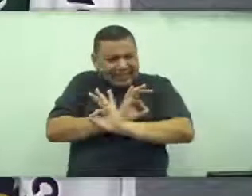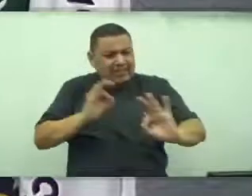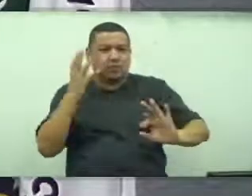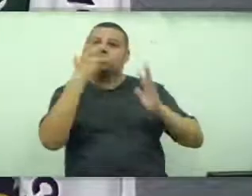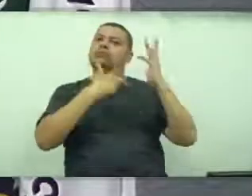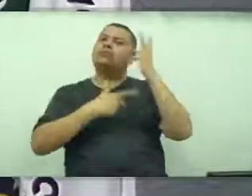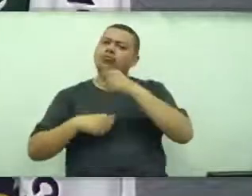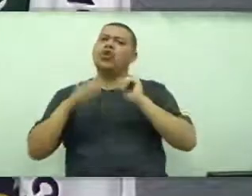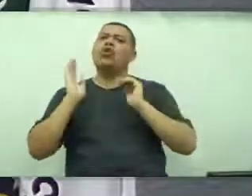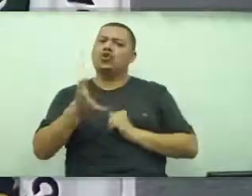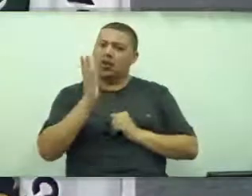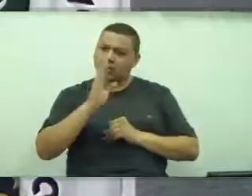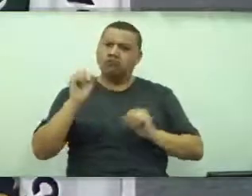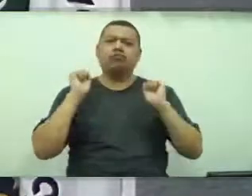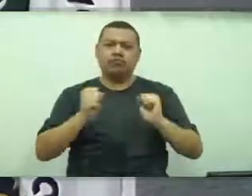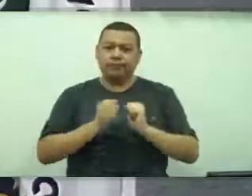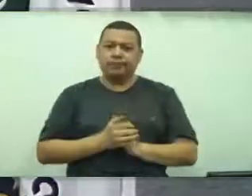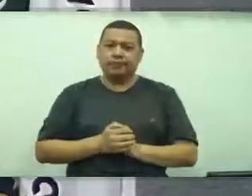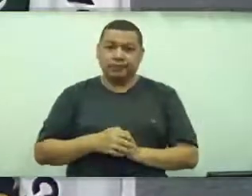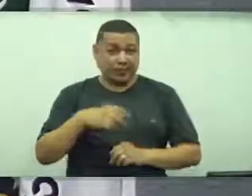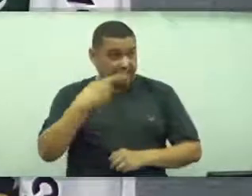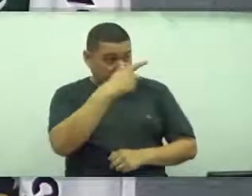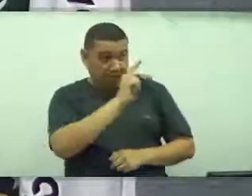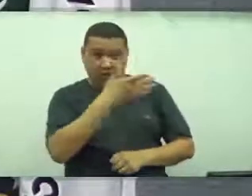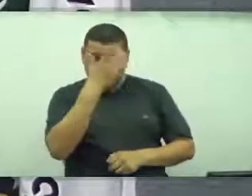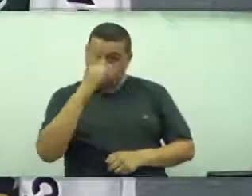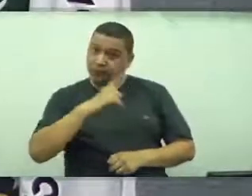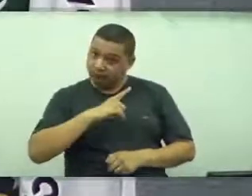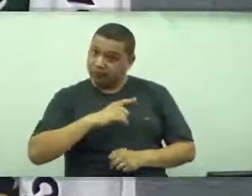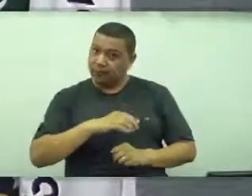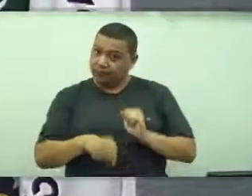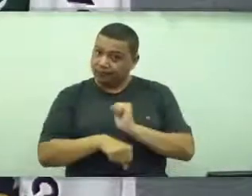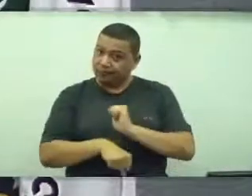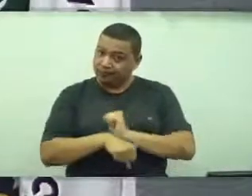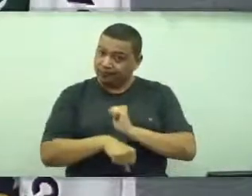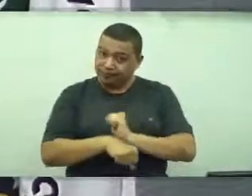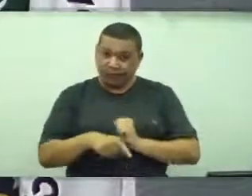A população do Riozinho está aguardando que o senhor realmente vá lá